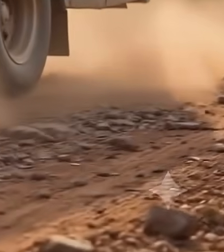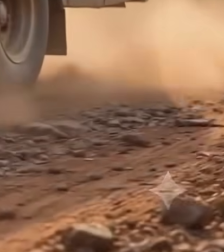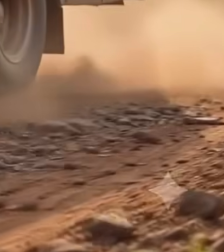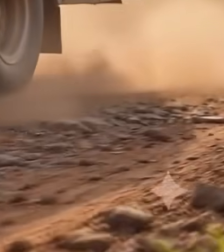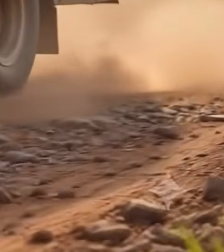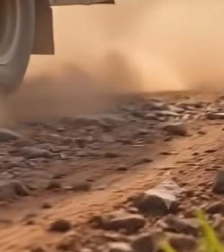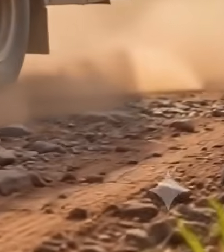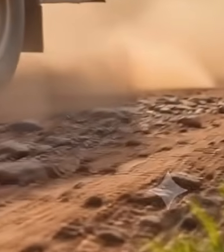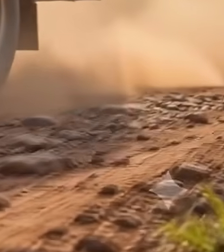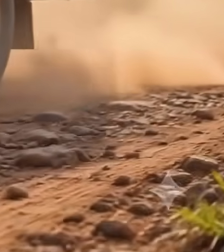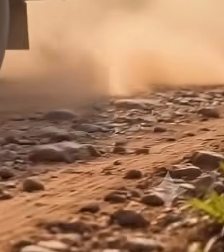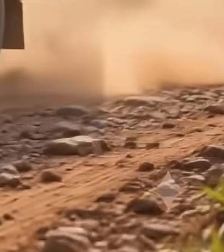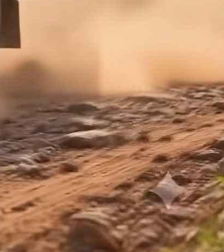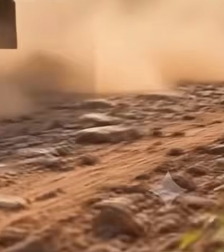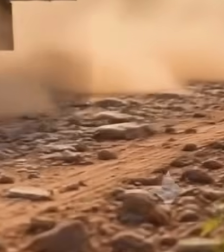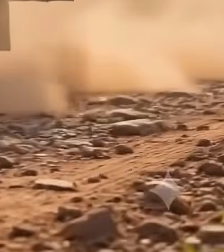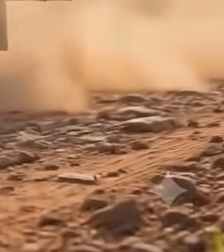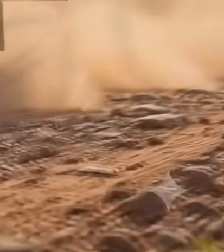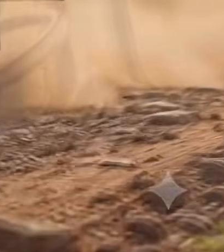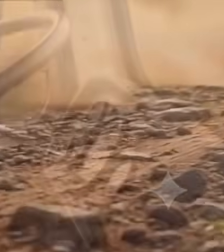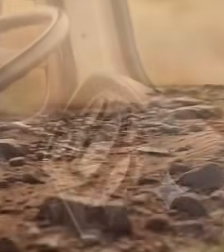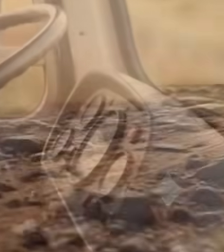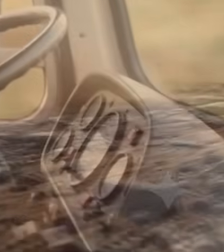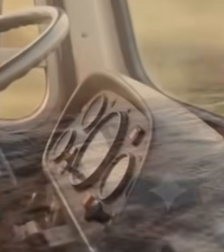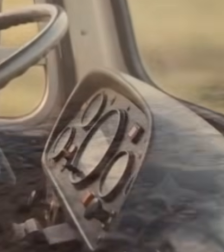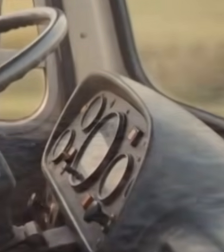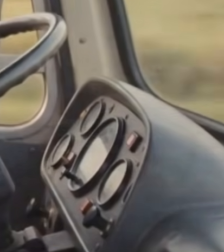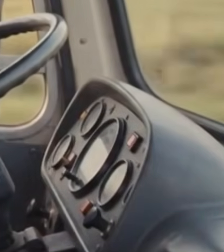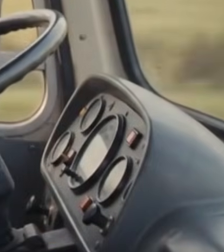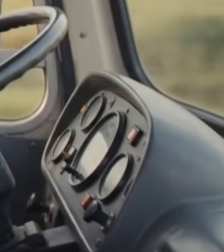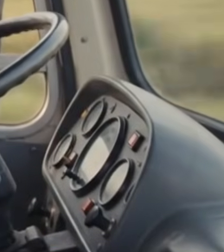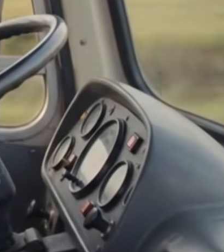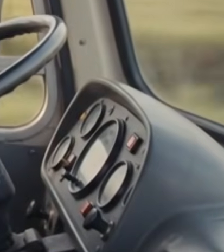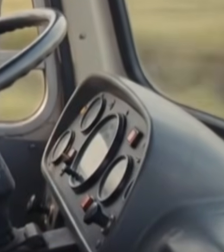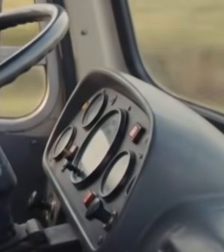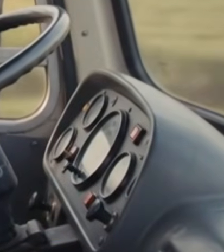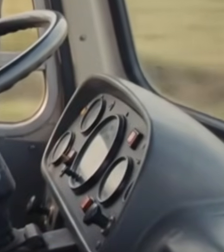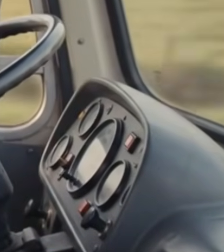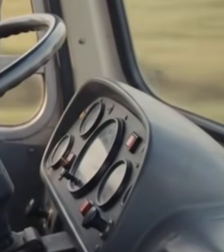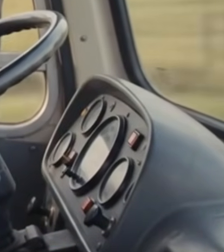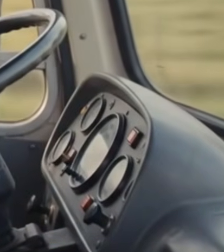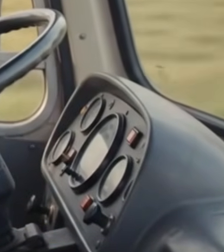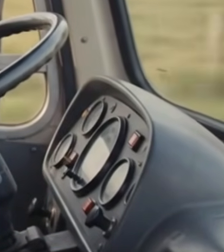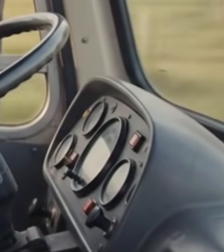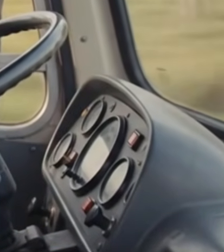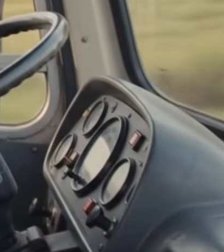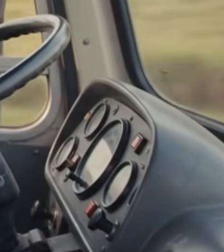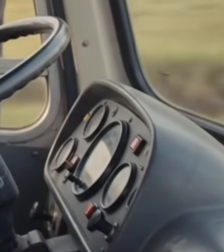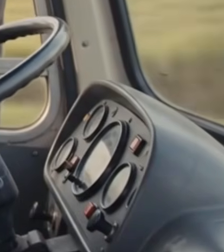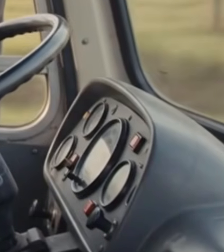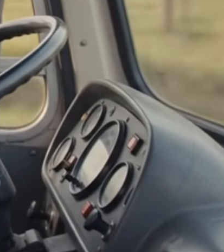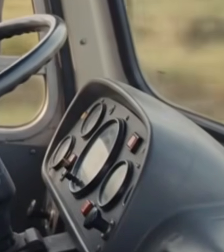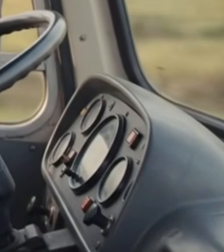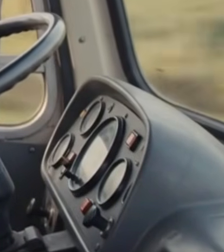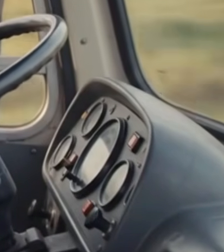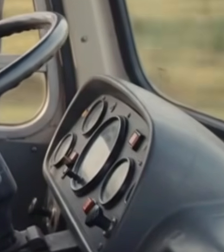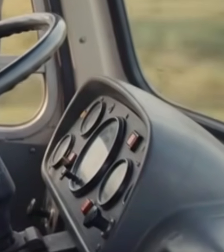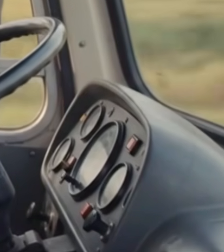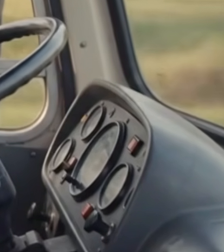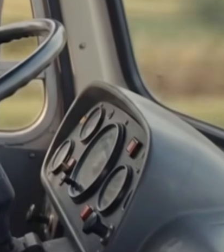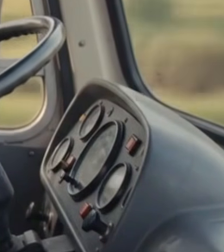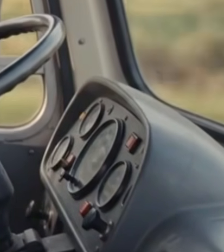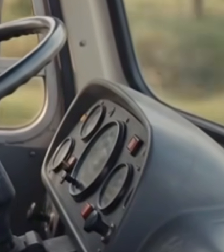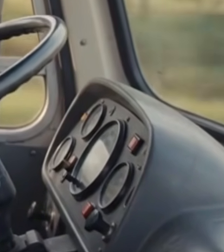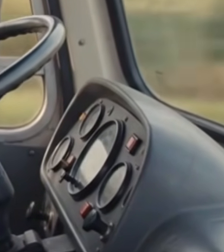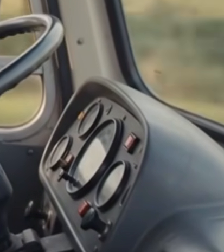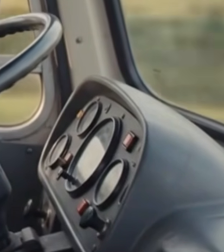jardineira que passava todo dia, e do nosso motorista dirigindo com